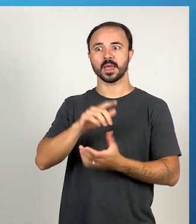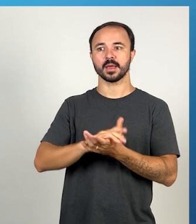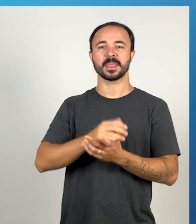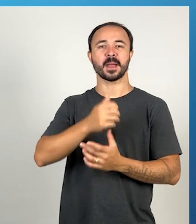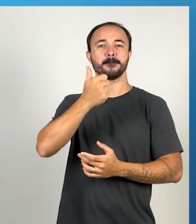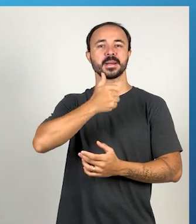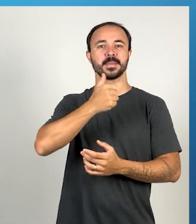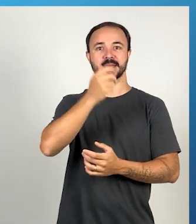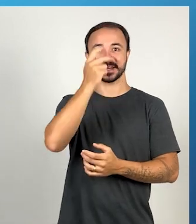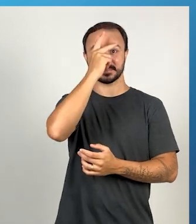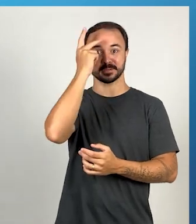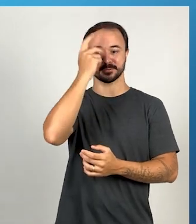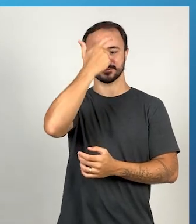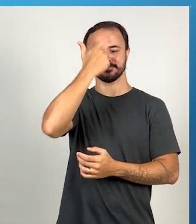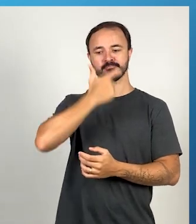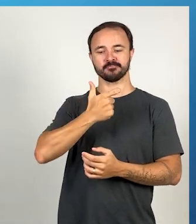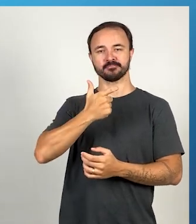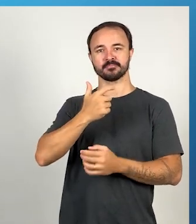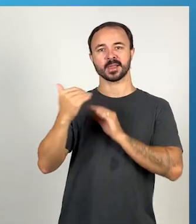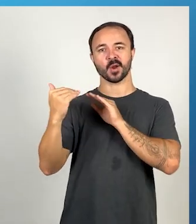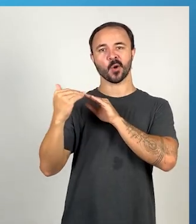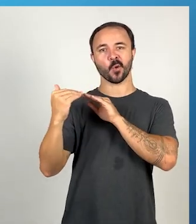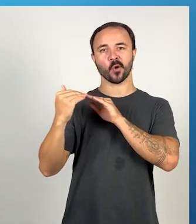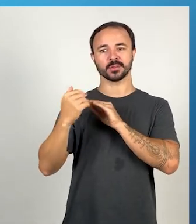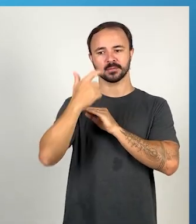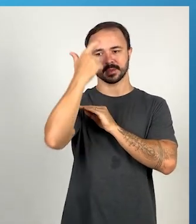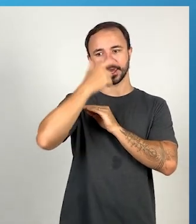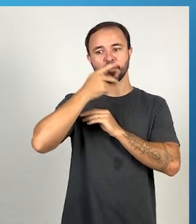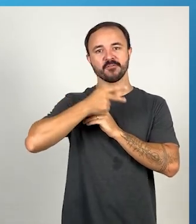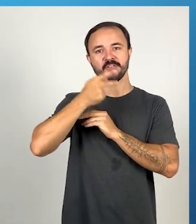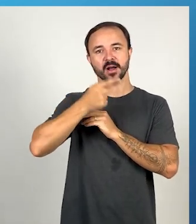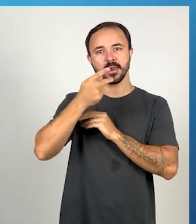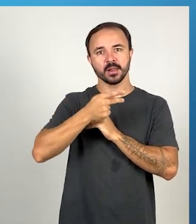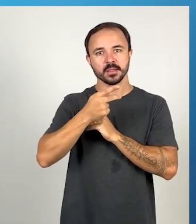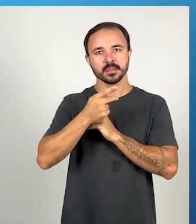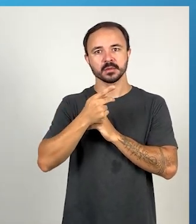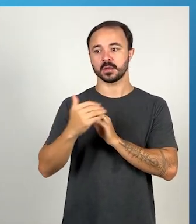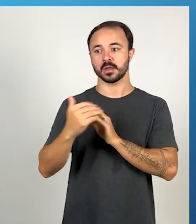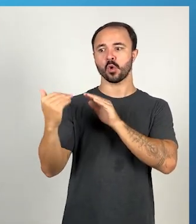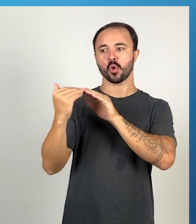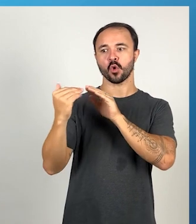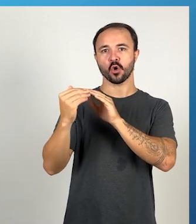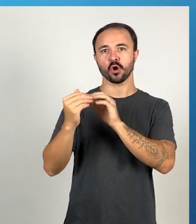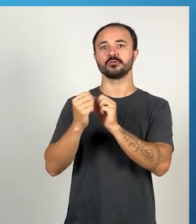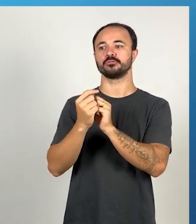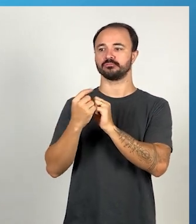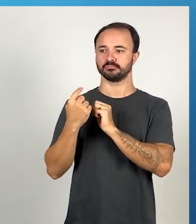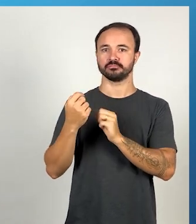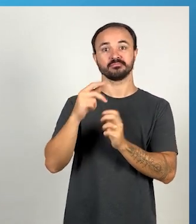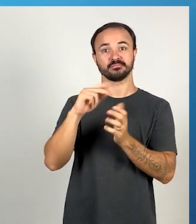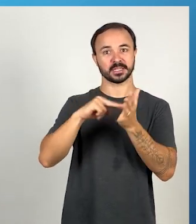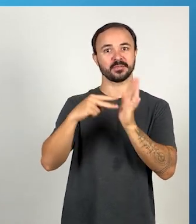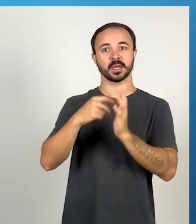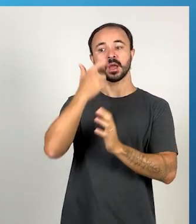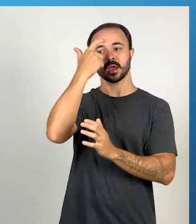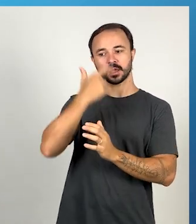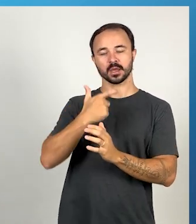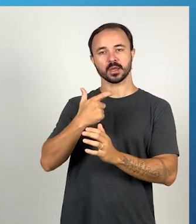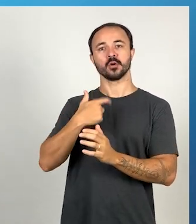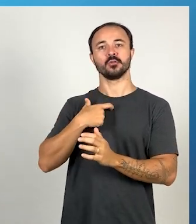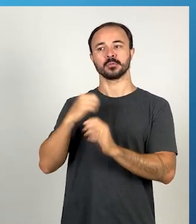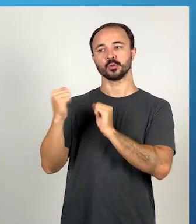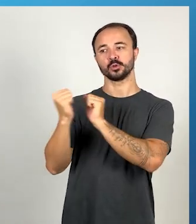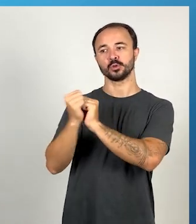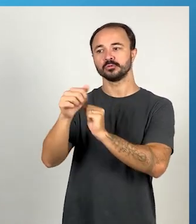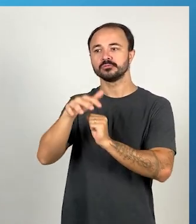plural, concordando com a ideia de que o autor da frase está entre estes brasileiros que eram